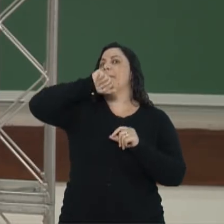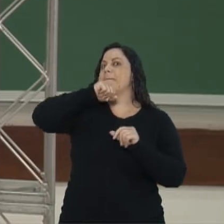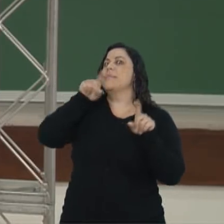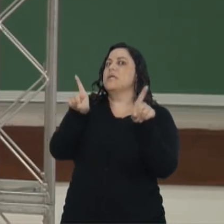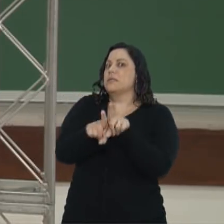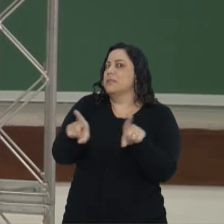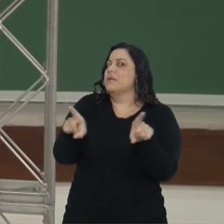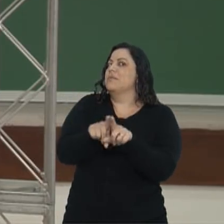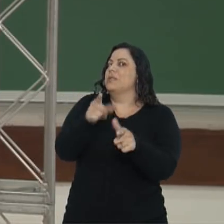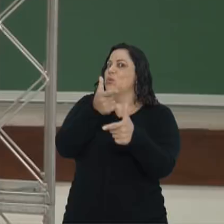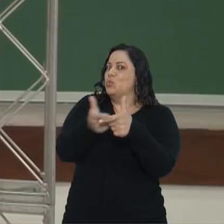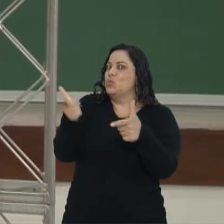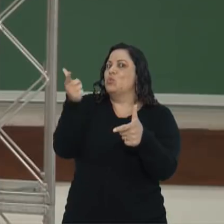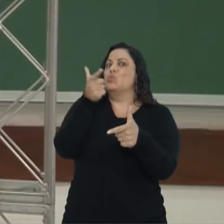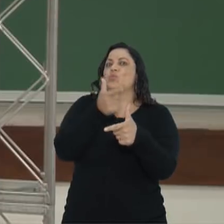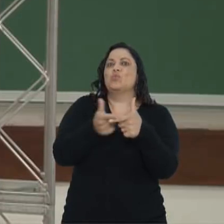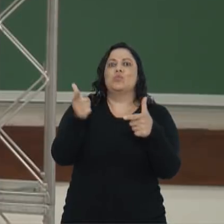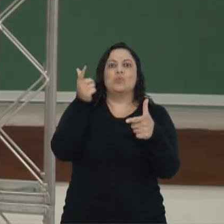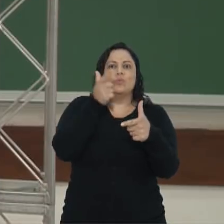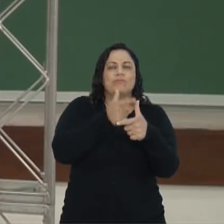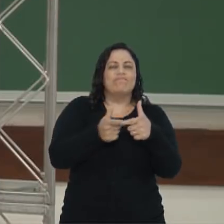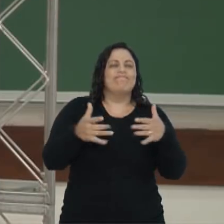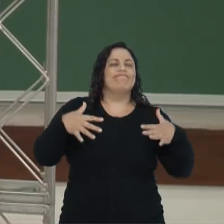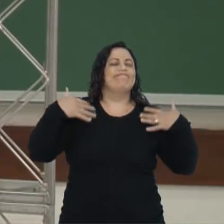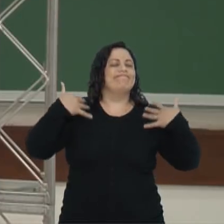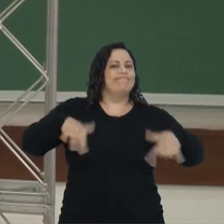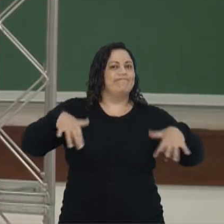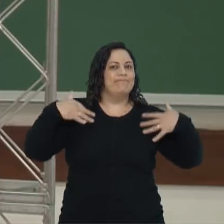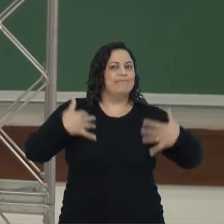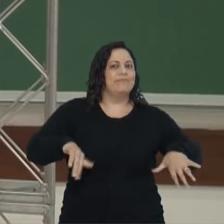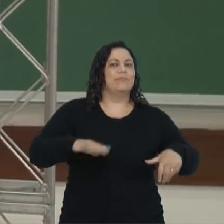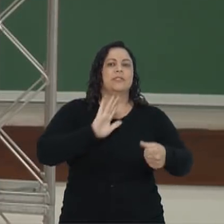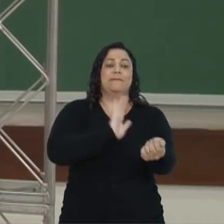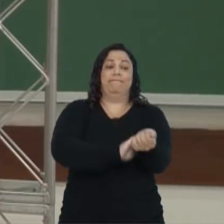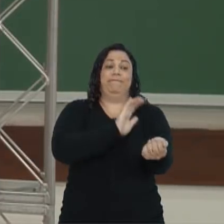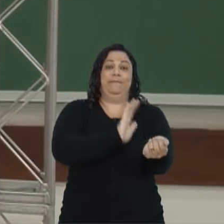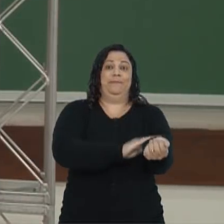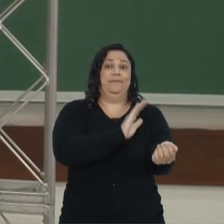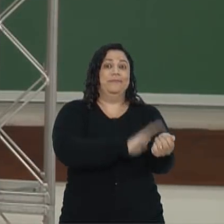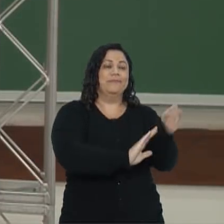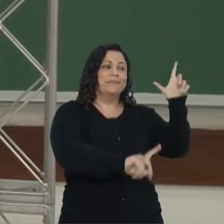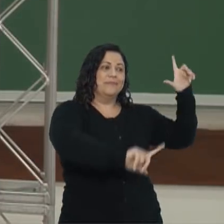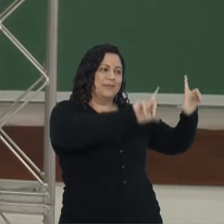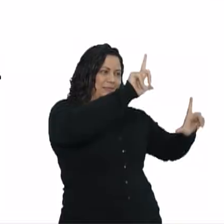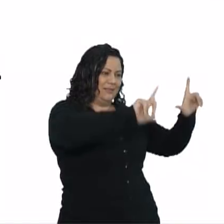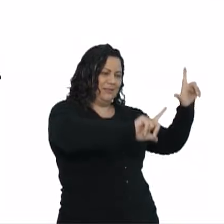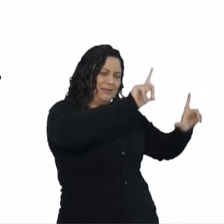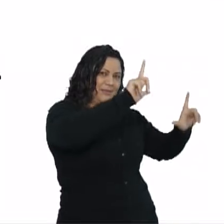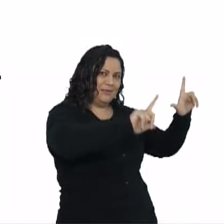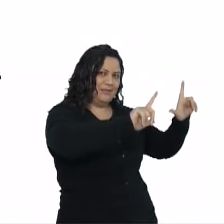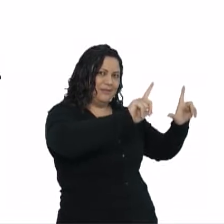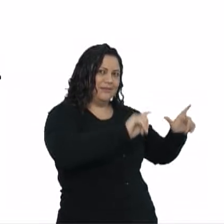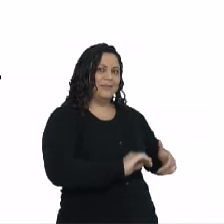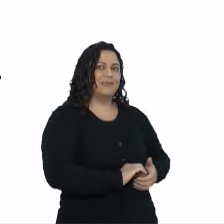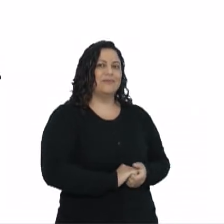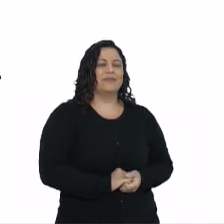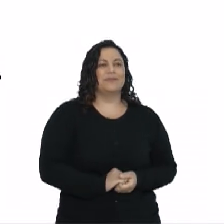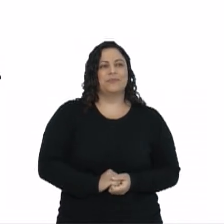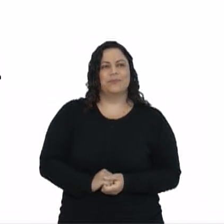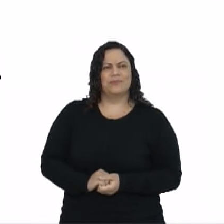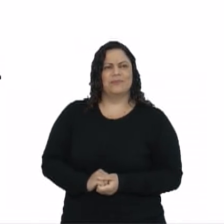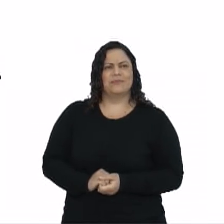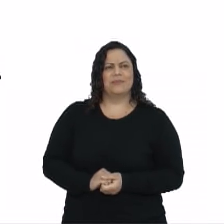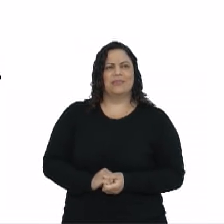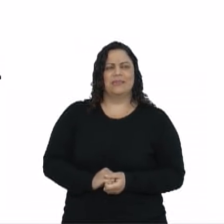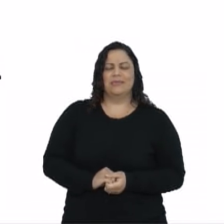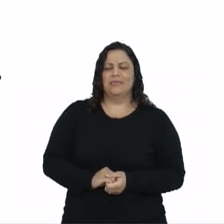tinha um problema com a TV. Todo mundo meio viciado ali na TV. Então veja. Onde se pendurou desde que saiu da mesa. Ela é